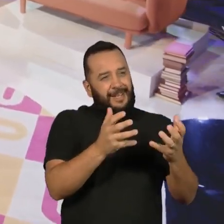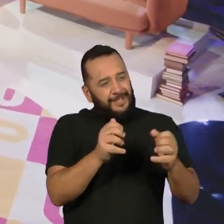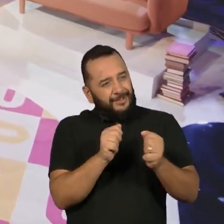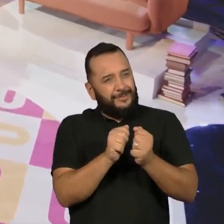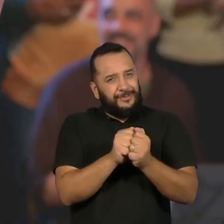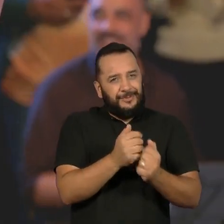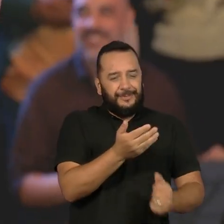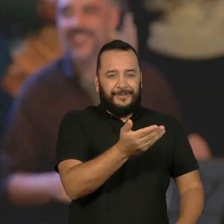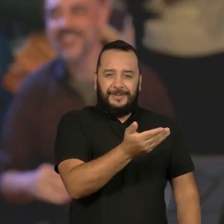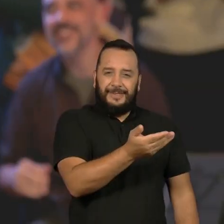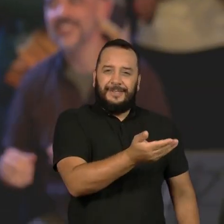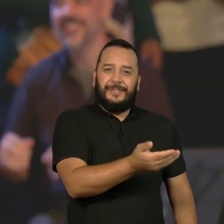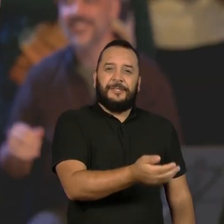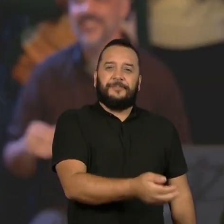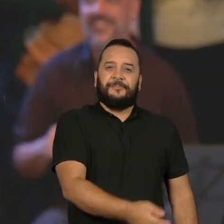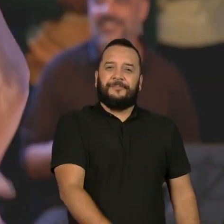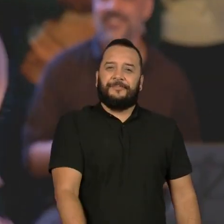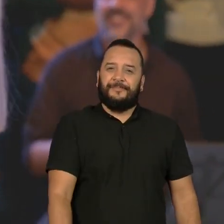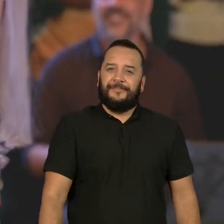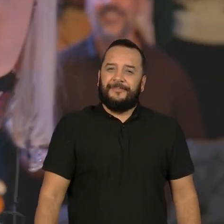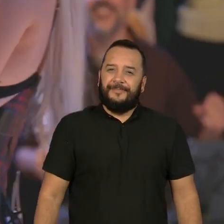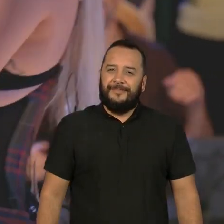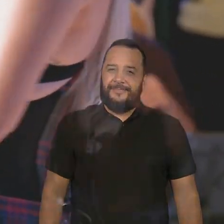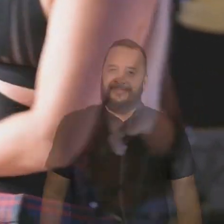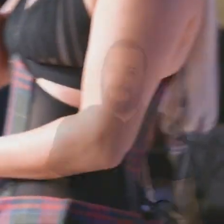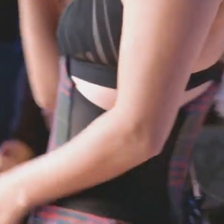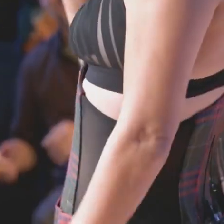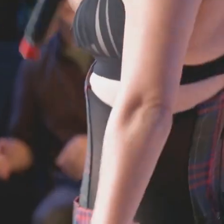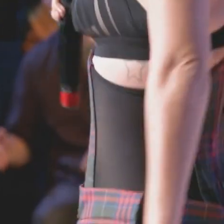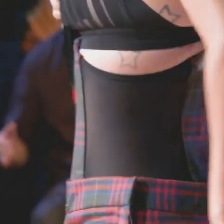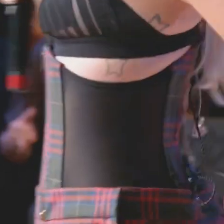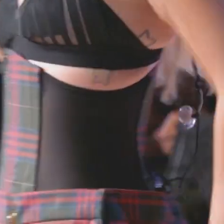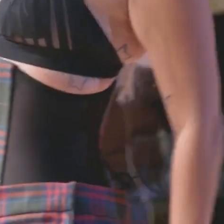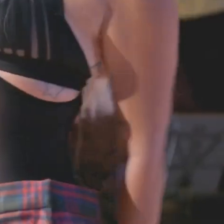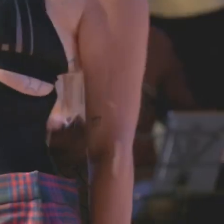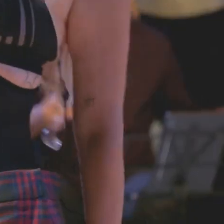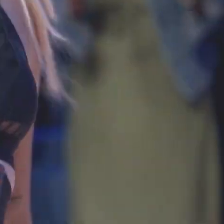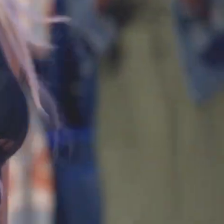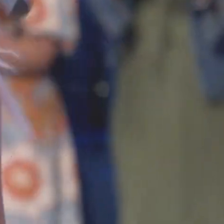você. Bem melhor, bem melhor.